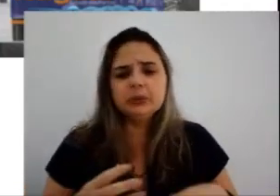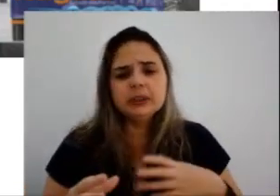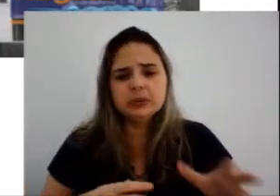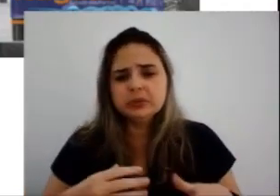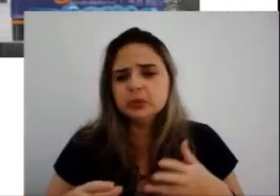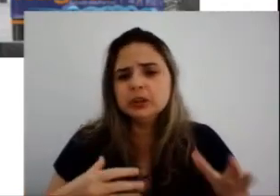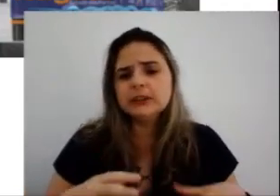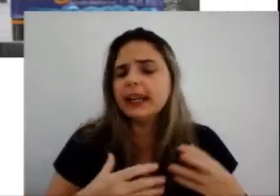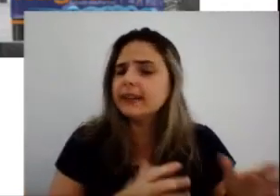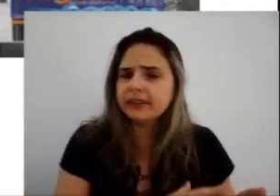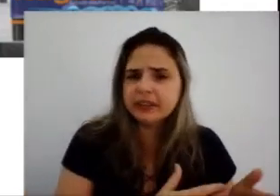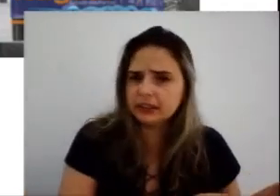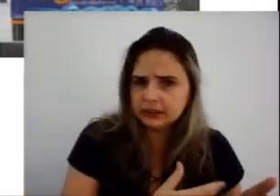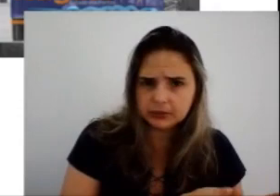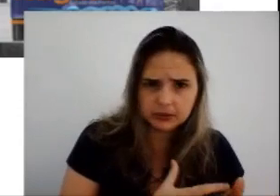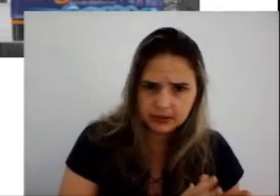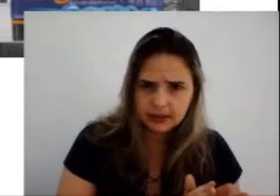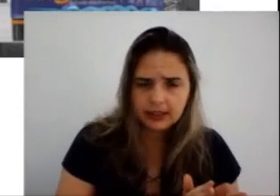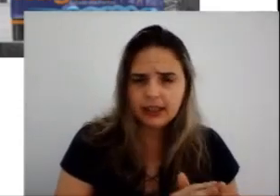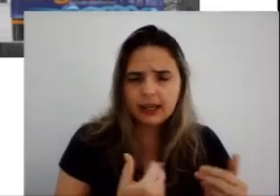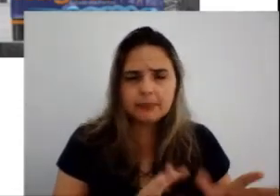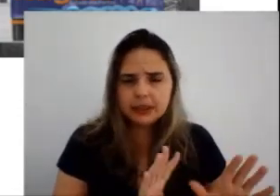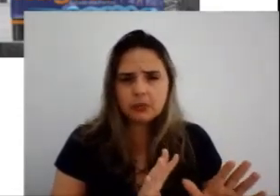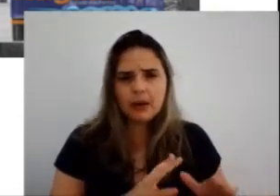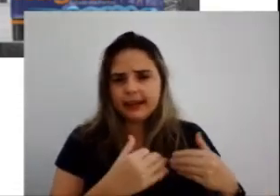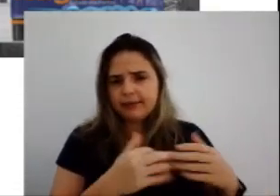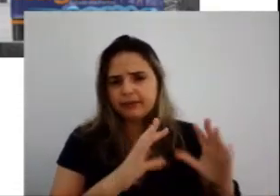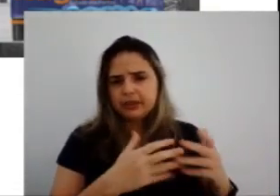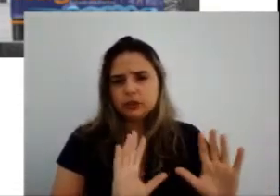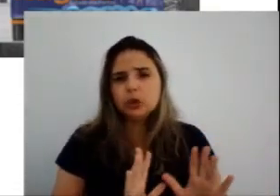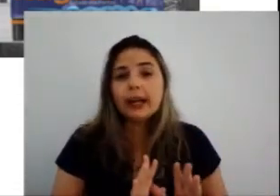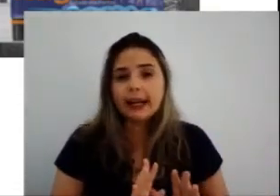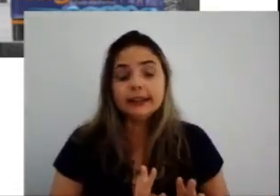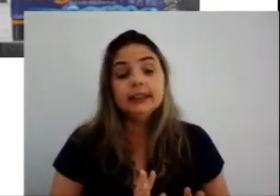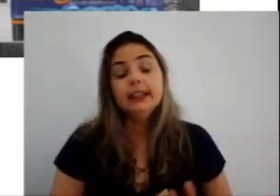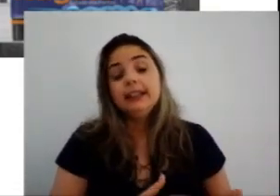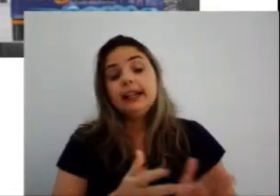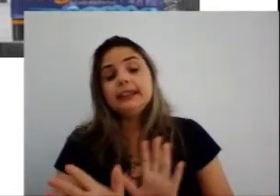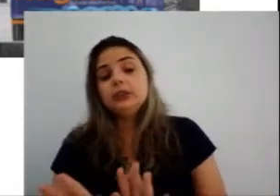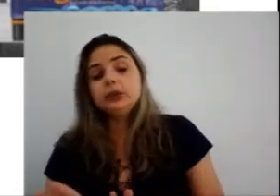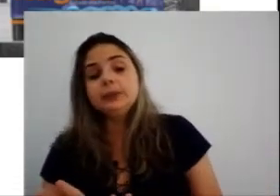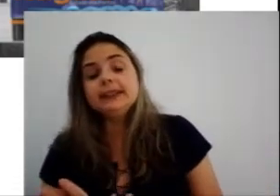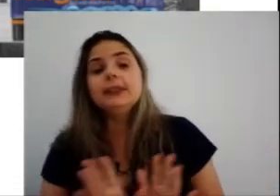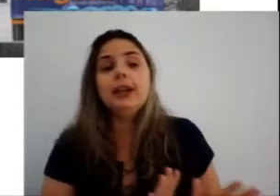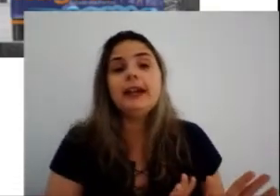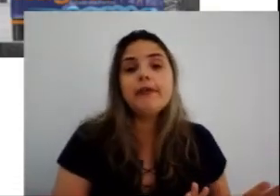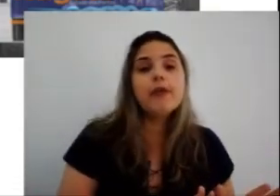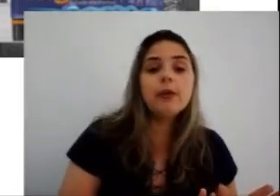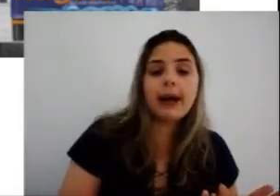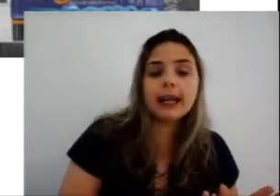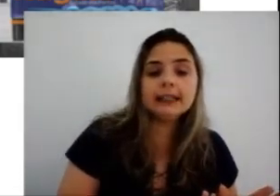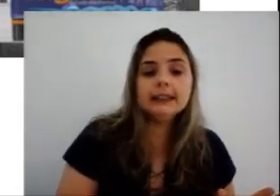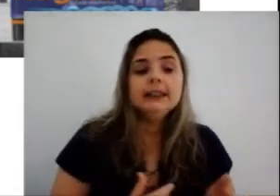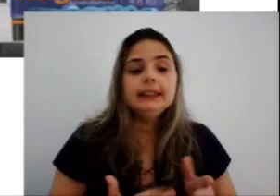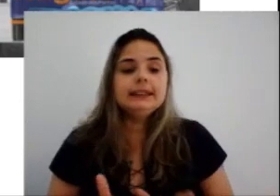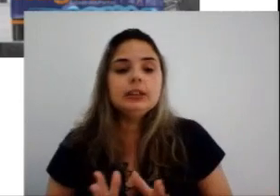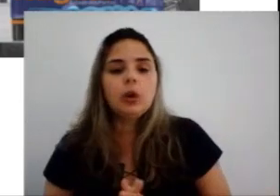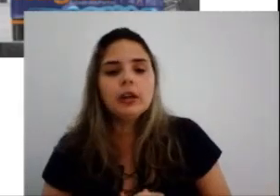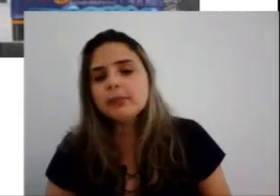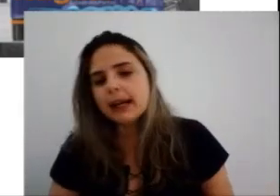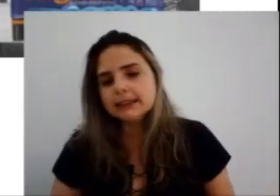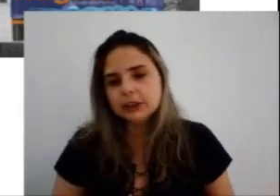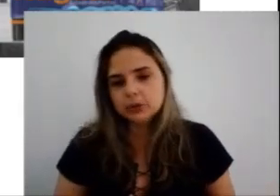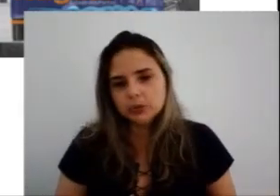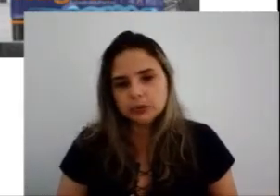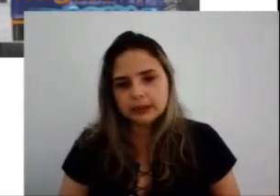vai diminuindo o fluxo e ela vai ficando à míngua, né? Vai ficando jogada. E aí, em 2005, ela é reformada e se